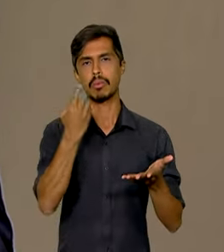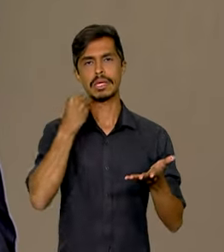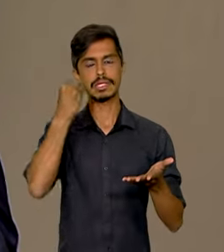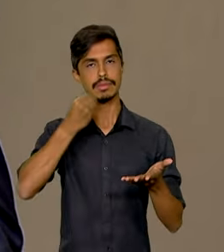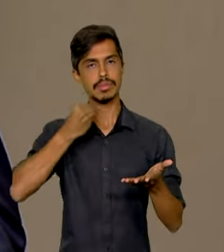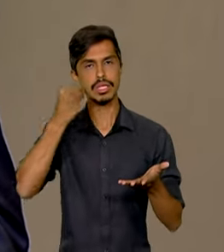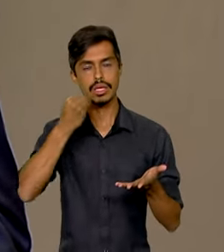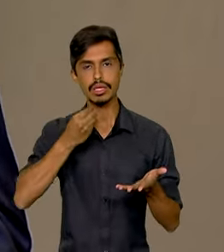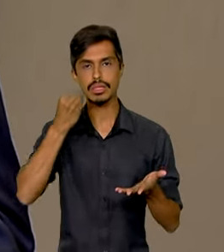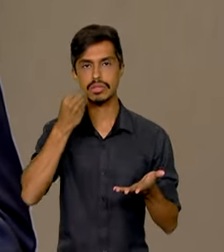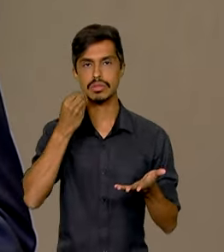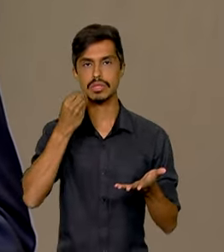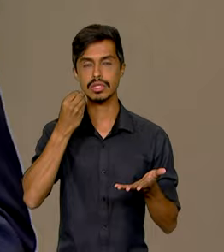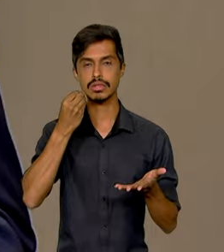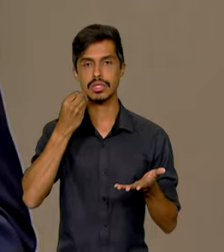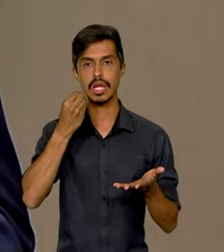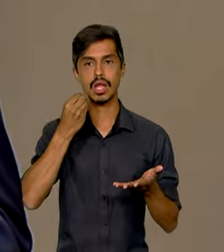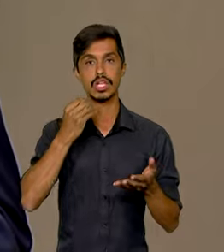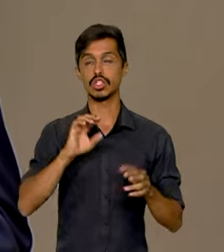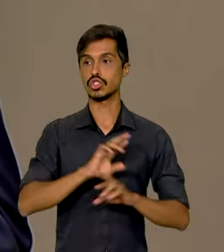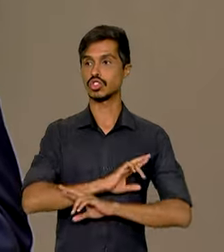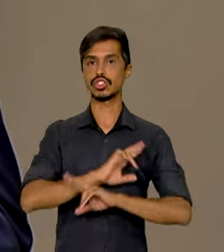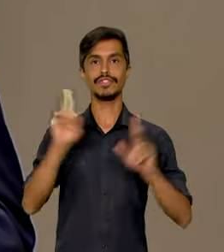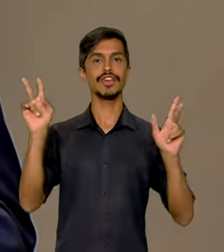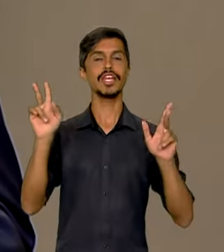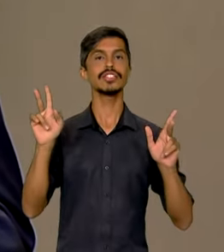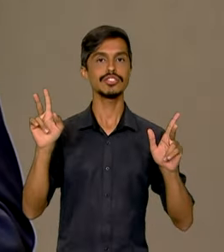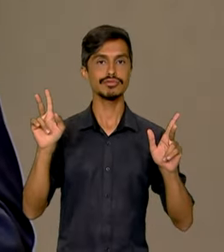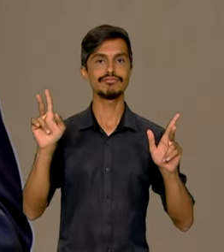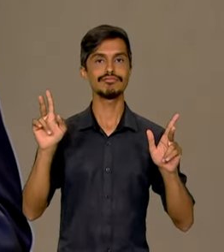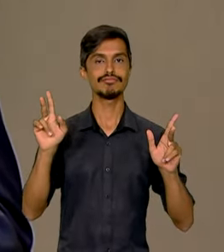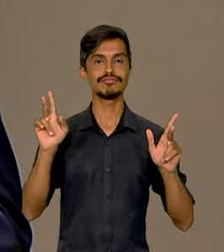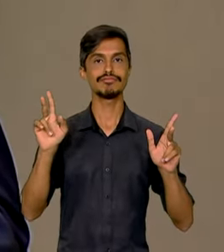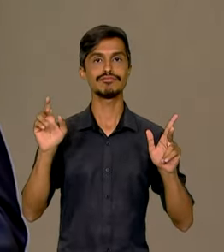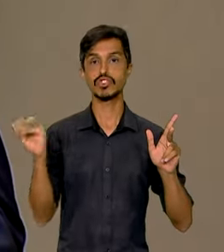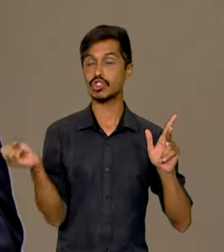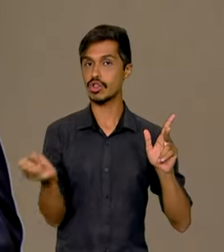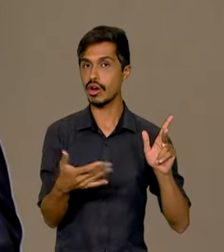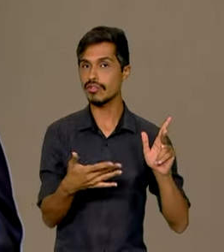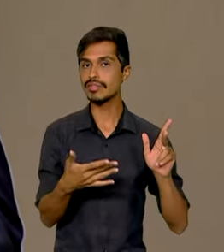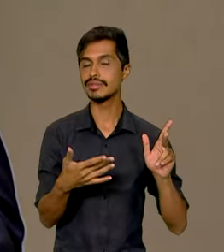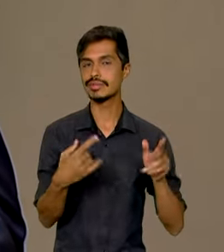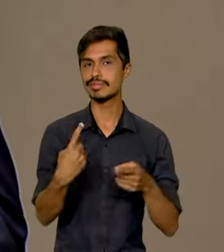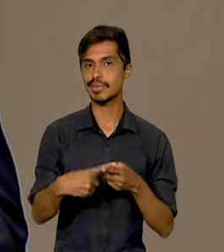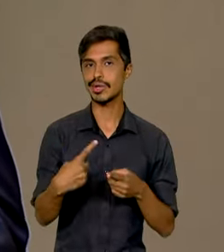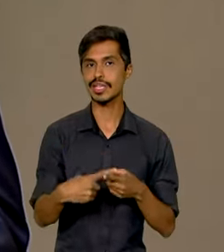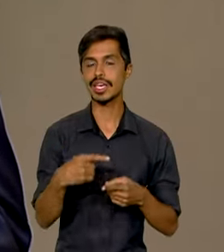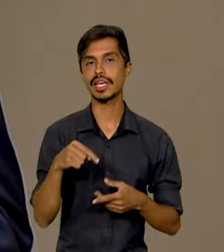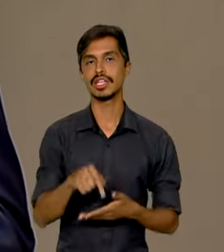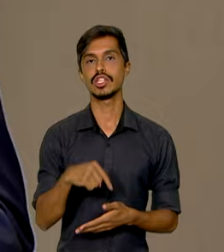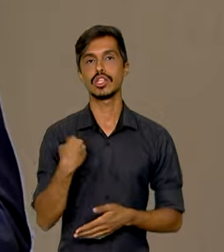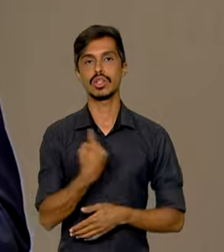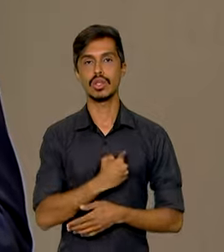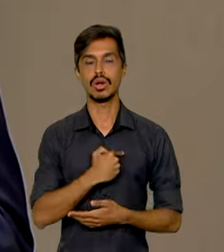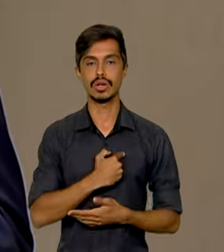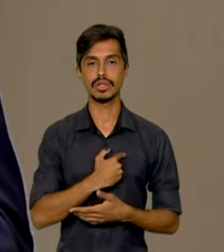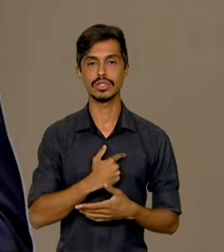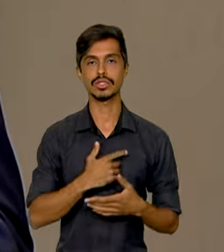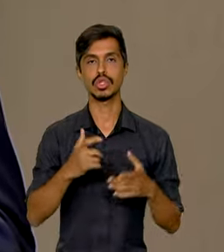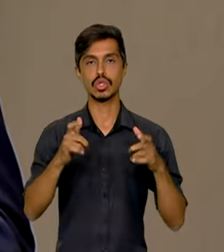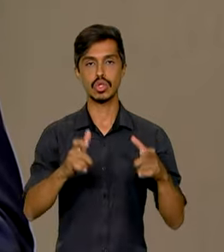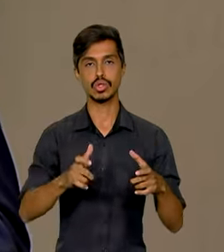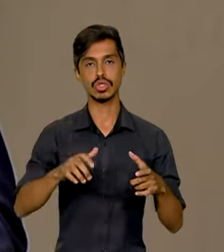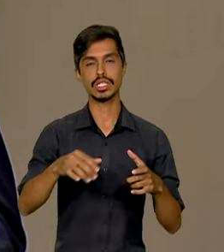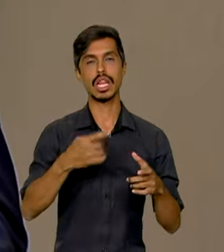experiência absolutamente inovadora, porque nós estamos saindo do campo da